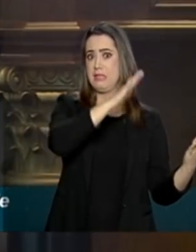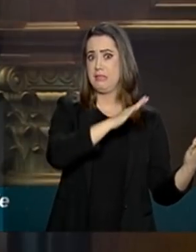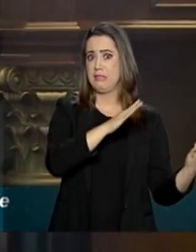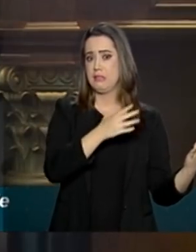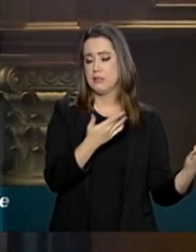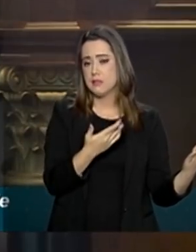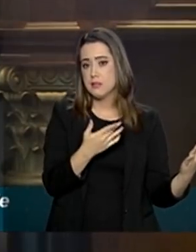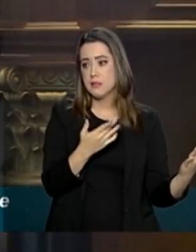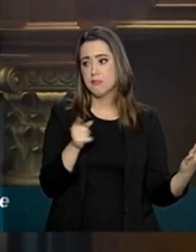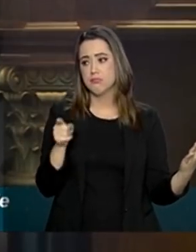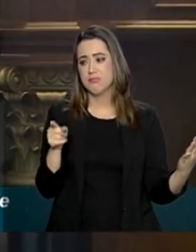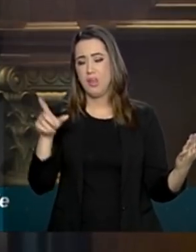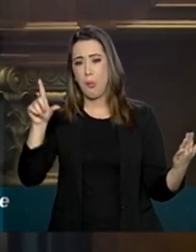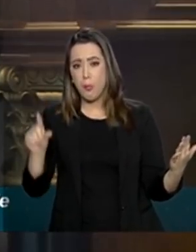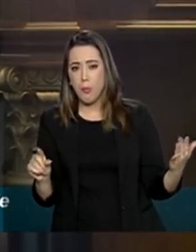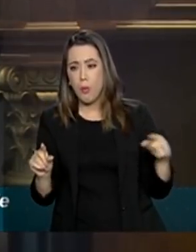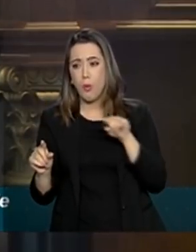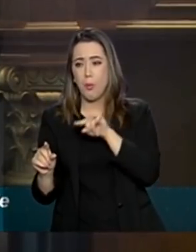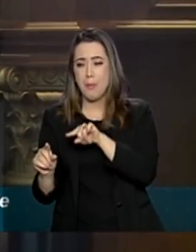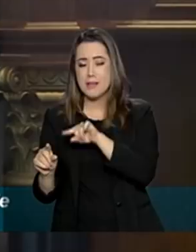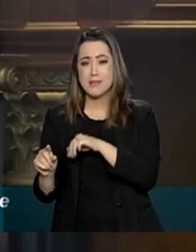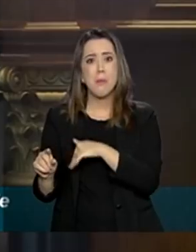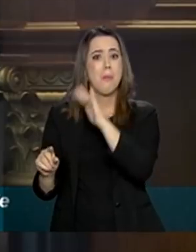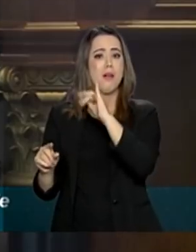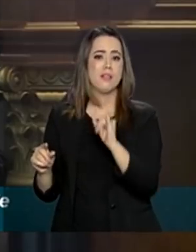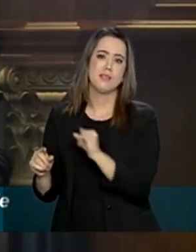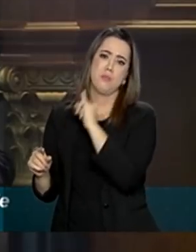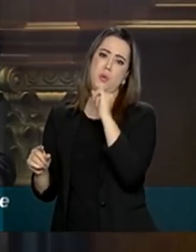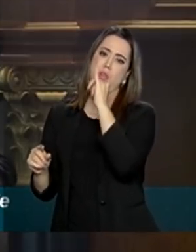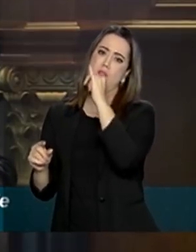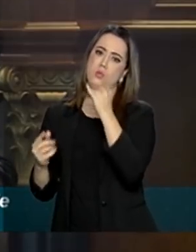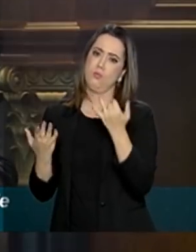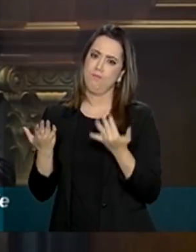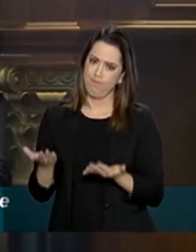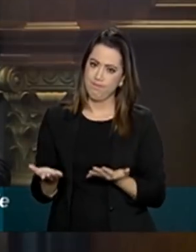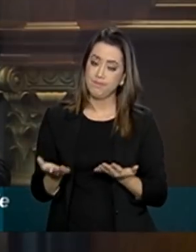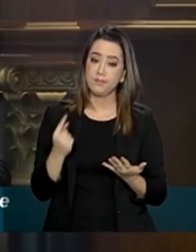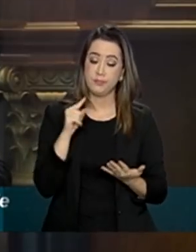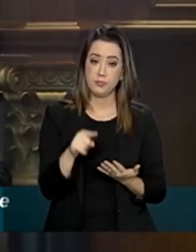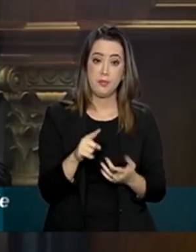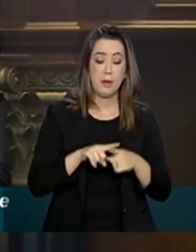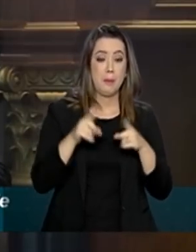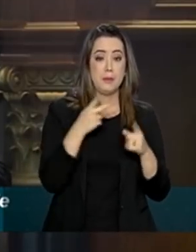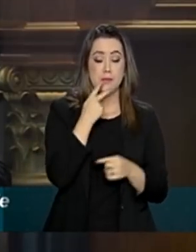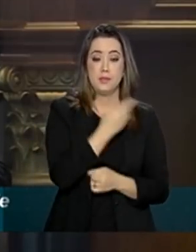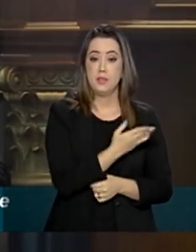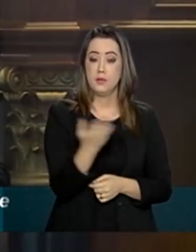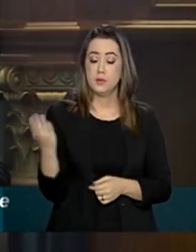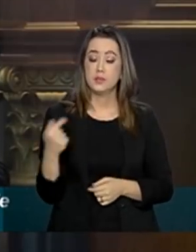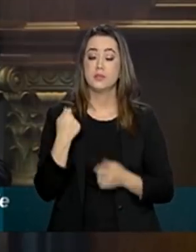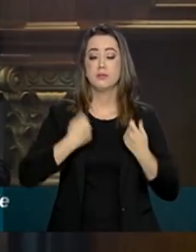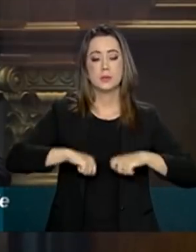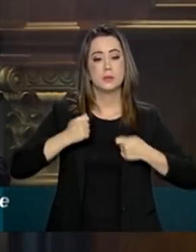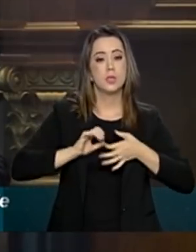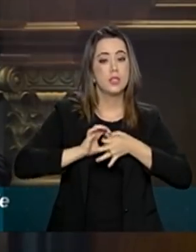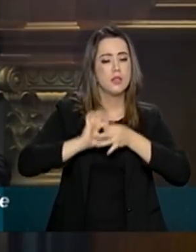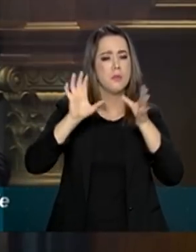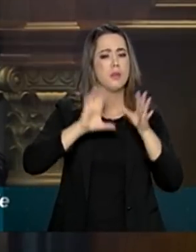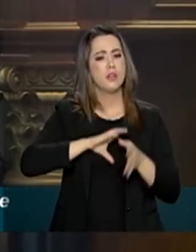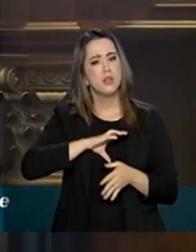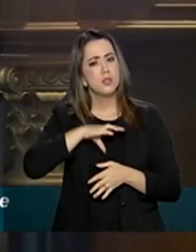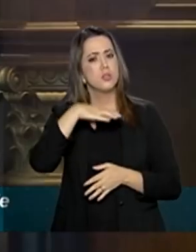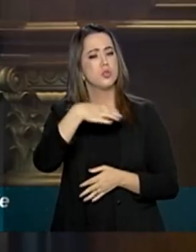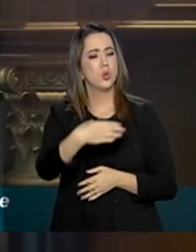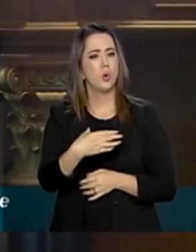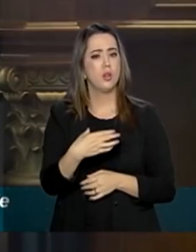Mas deixo bem claro a todos, se eu não tivesse a liberdade e a coragem também, porque